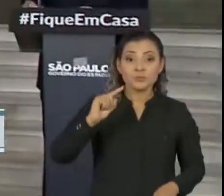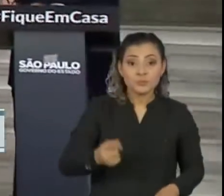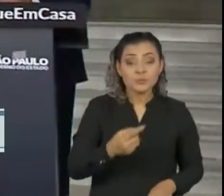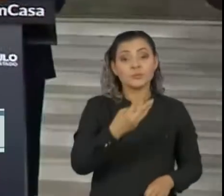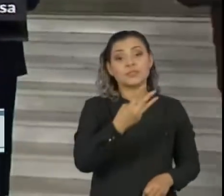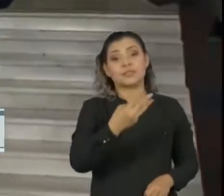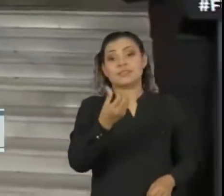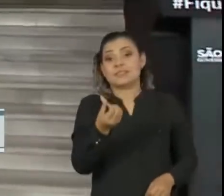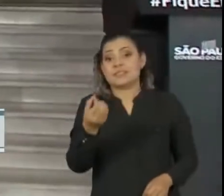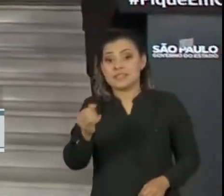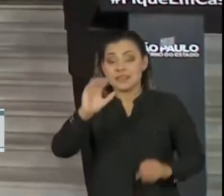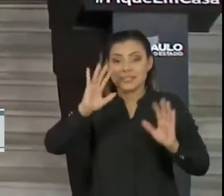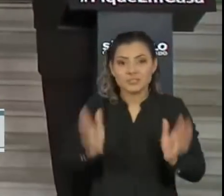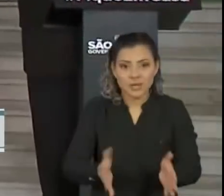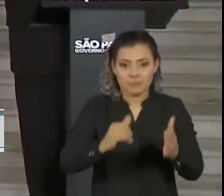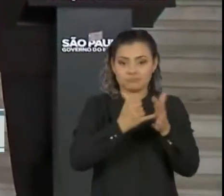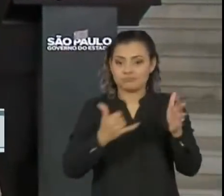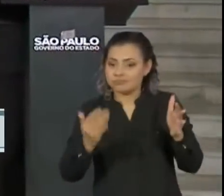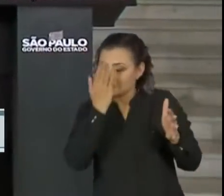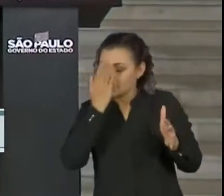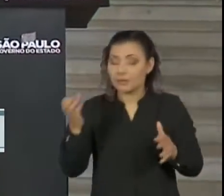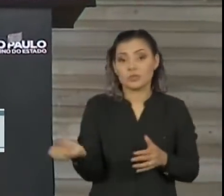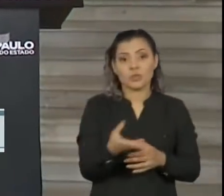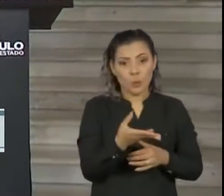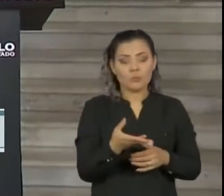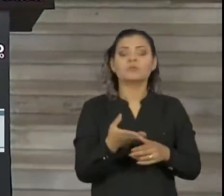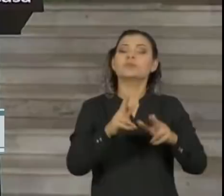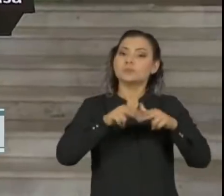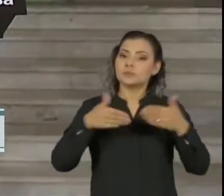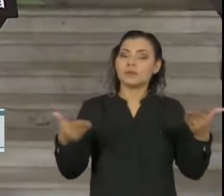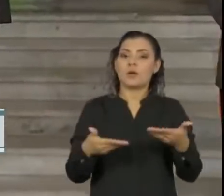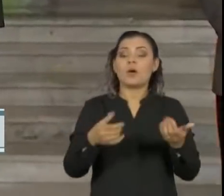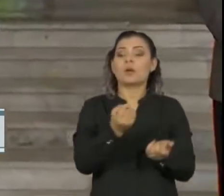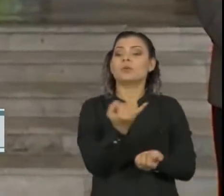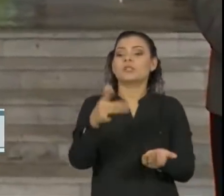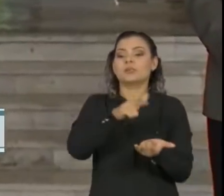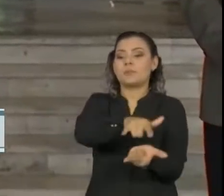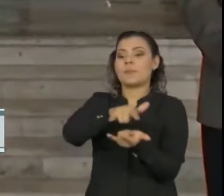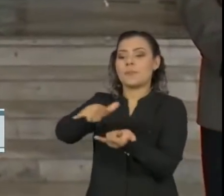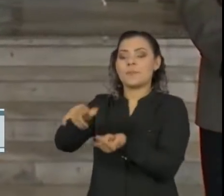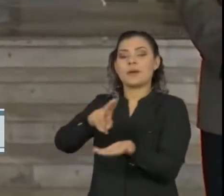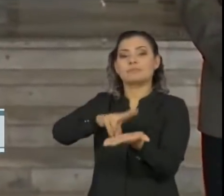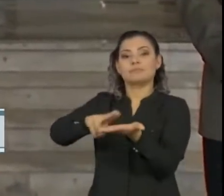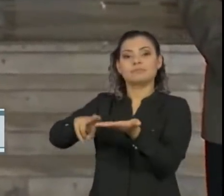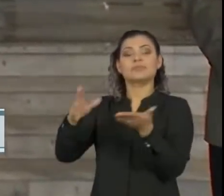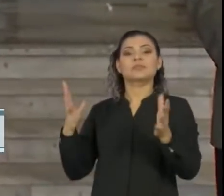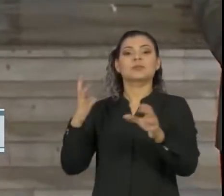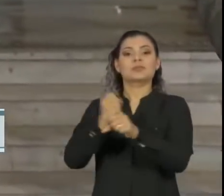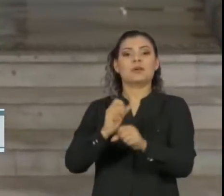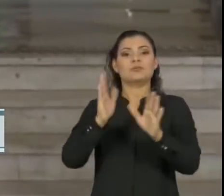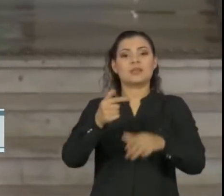2.360 respiradores e para o número de leitos, que agora temos